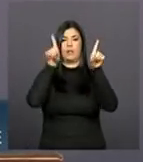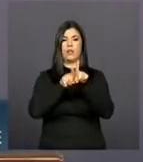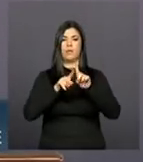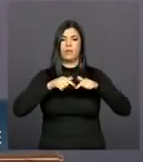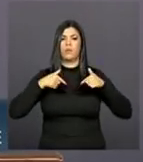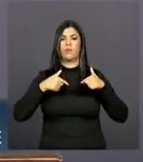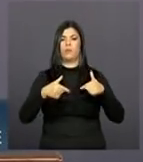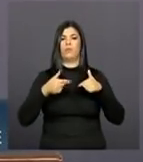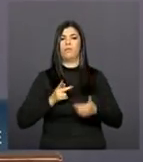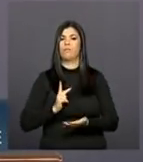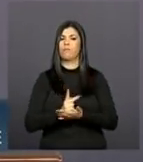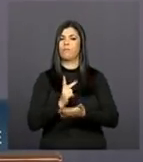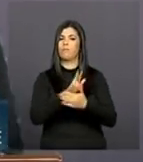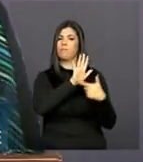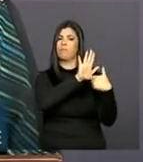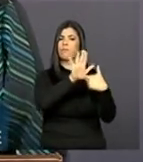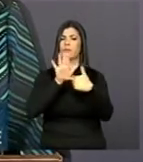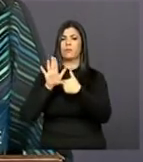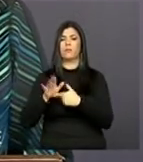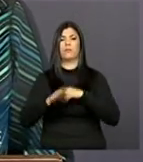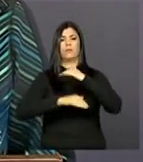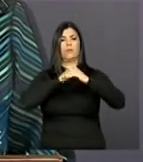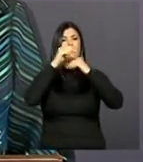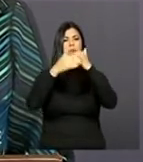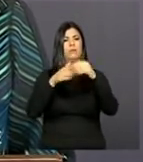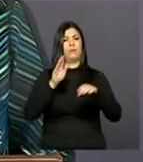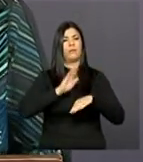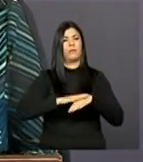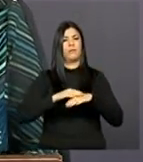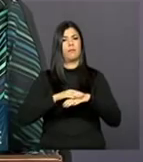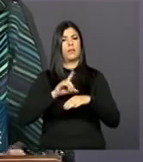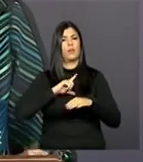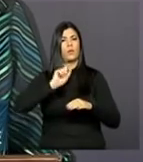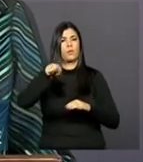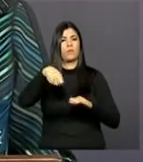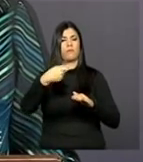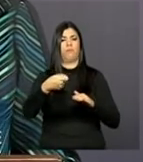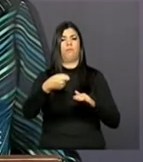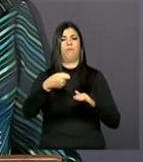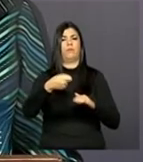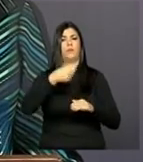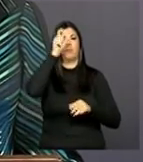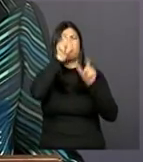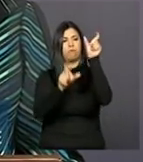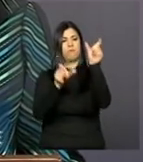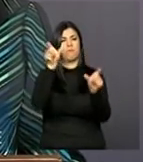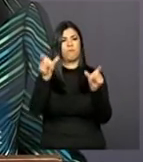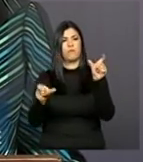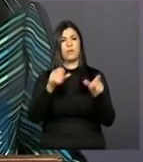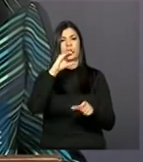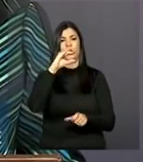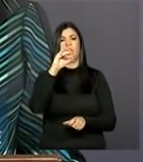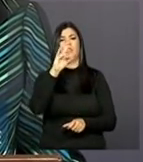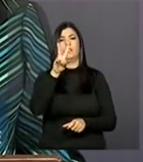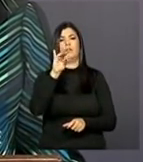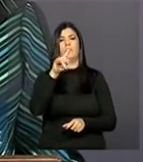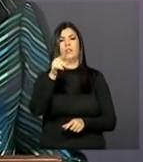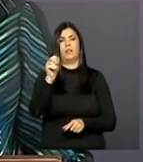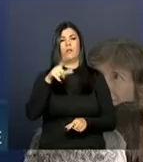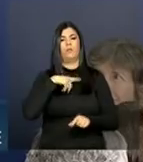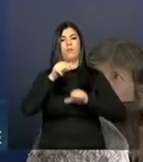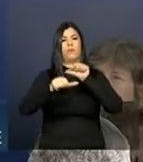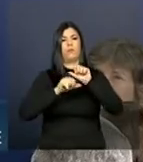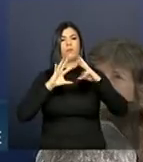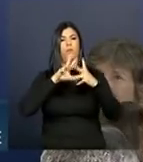essa luta ajudaram a construir Marcos civilizatórios e tornaram a humanidade